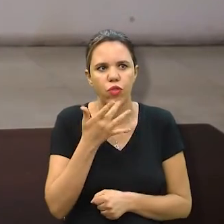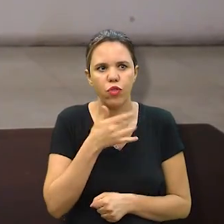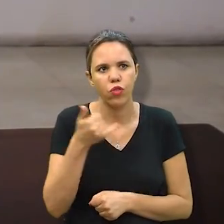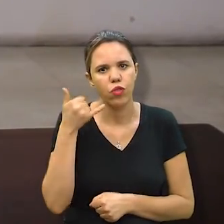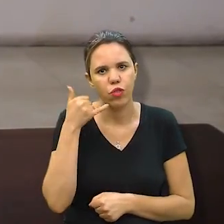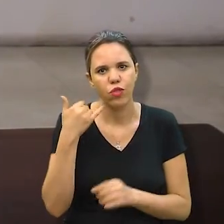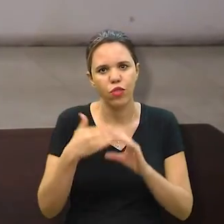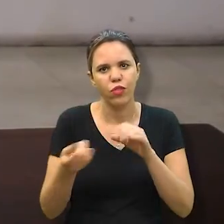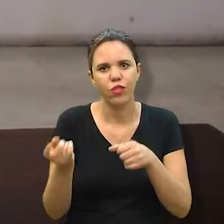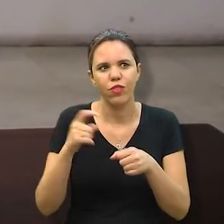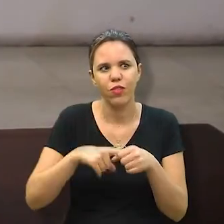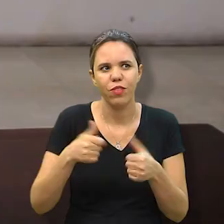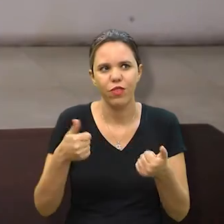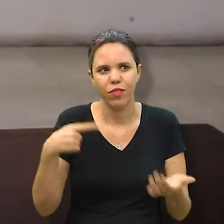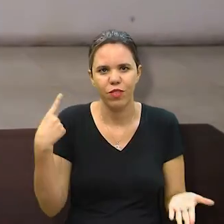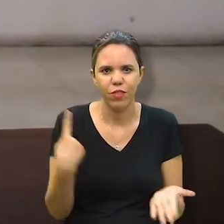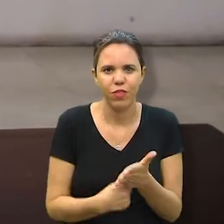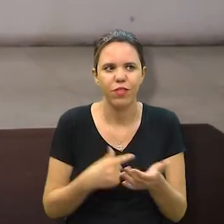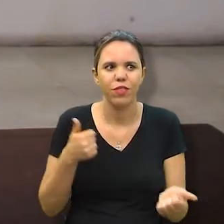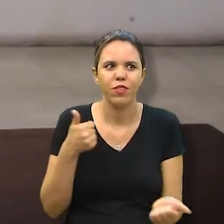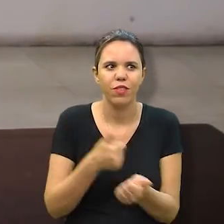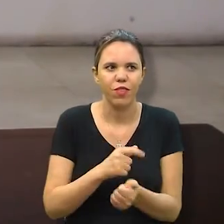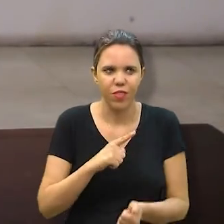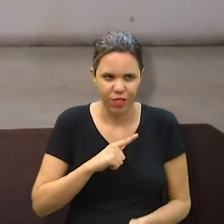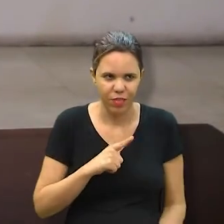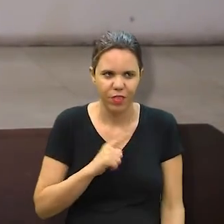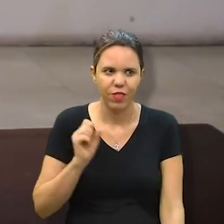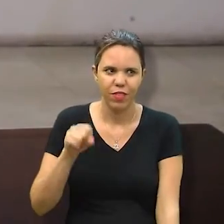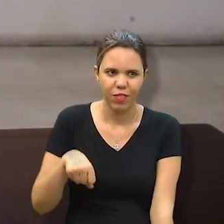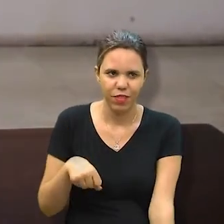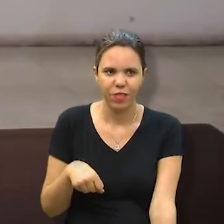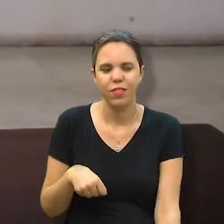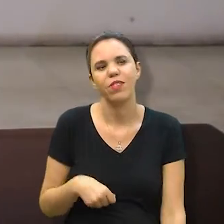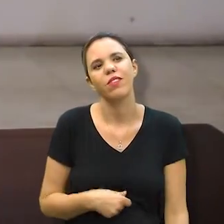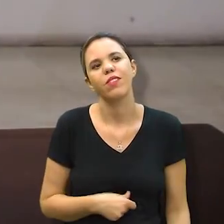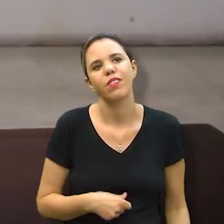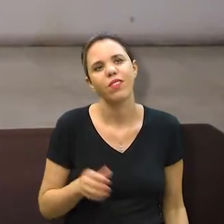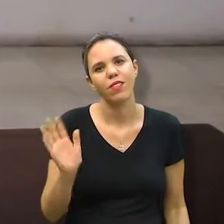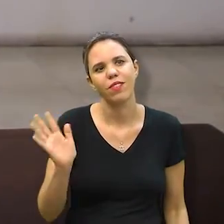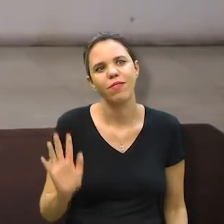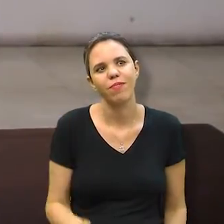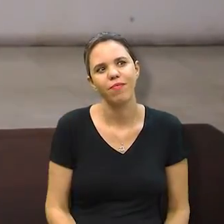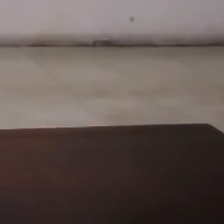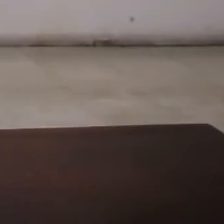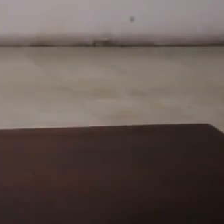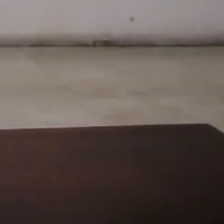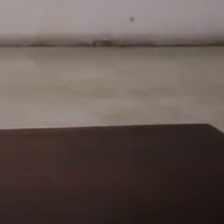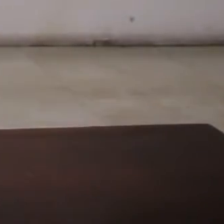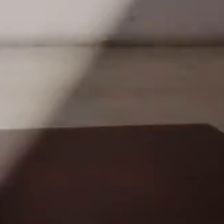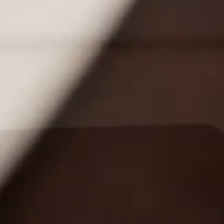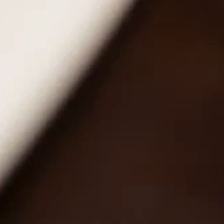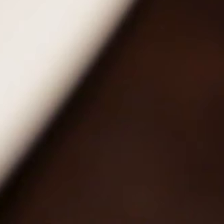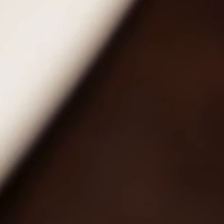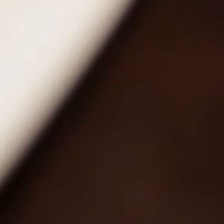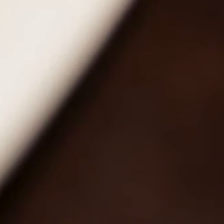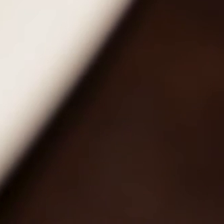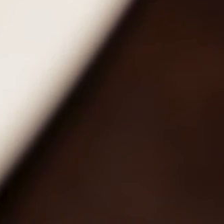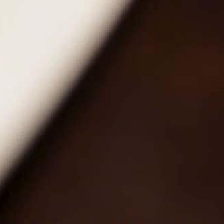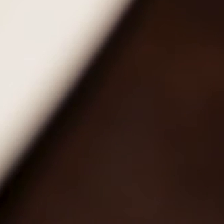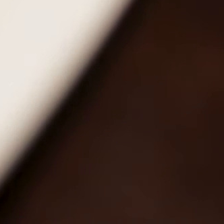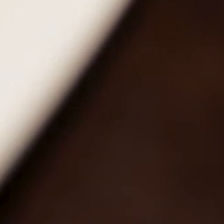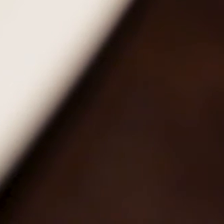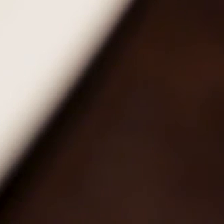gostosa só ligar para gente a gente volta lá em breve em breve a gente teremos valeu tchau tchau tchau